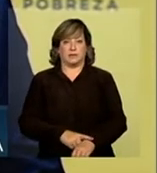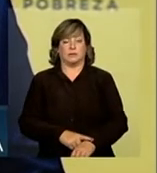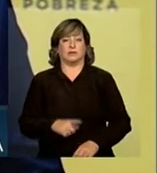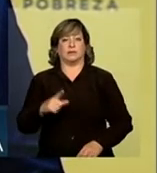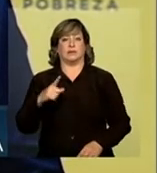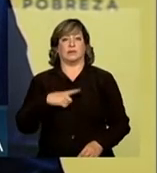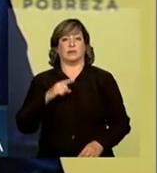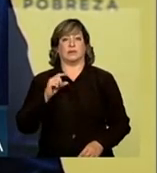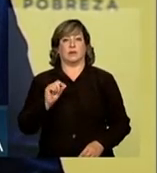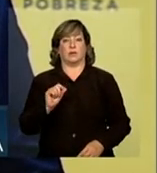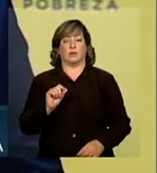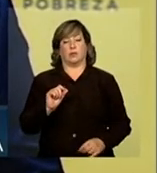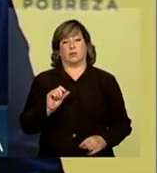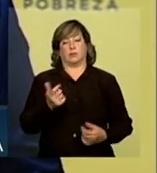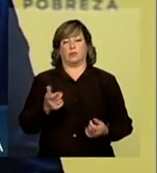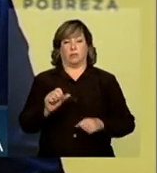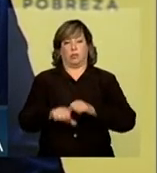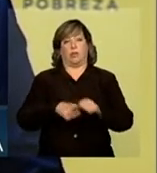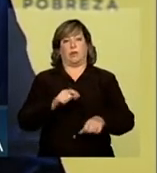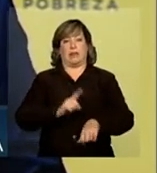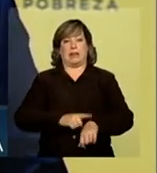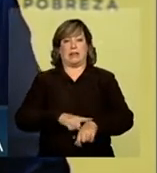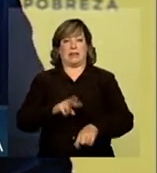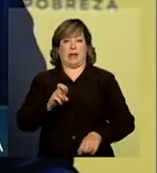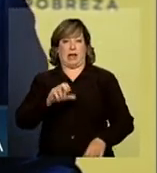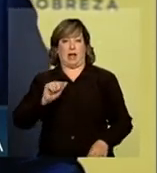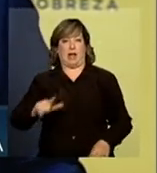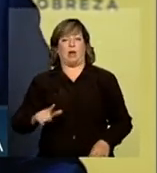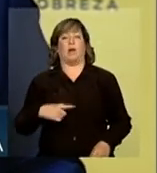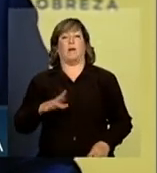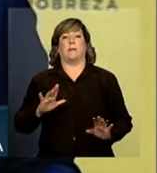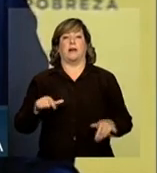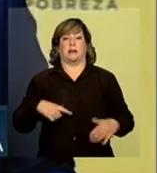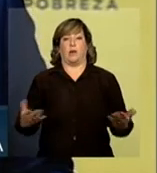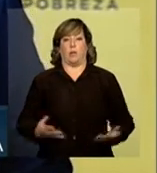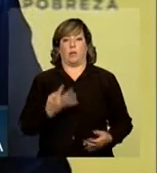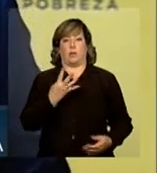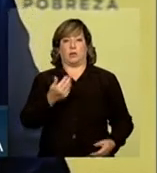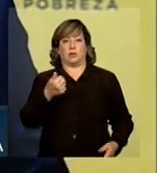alteração em tempo real mas nesse momento nós temos 418